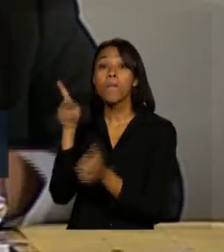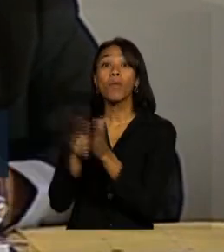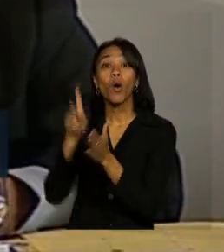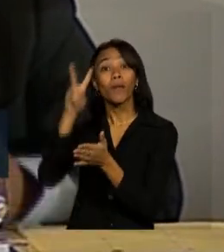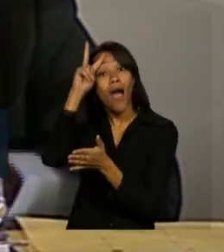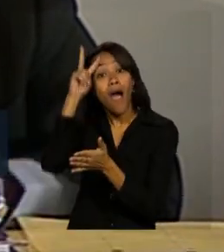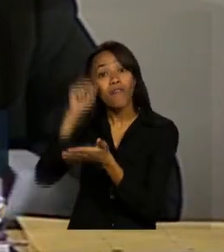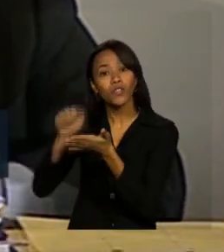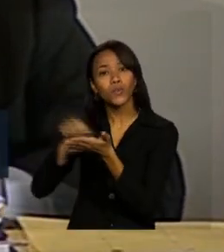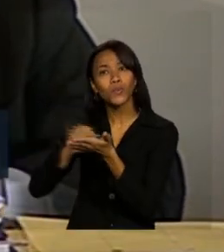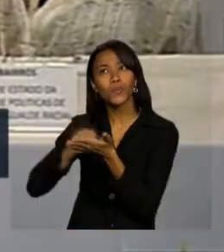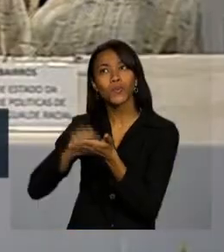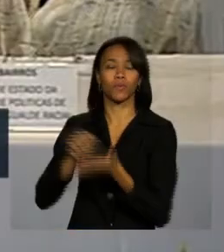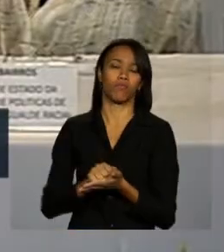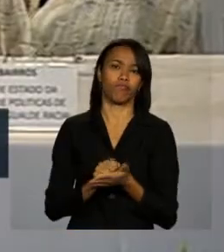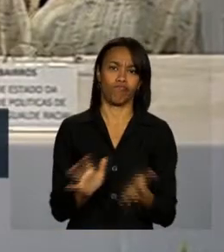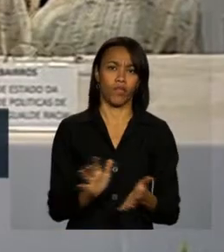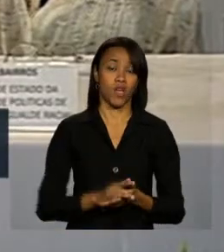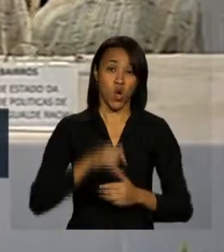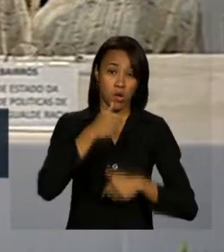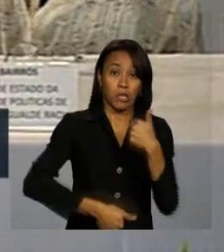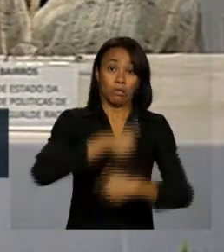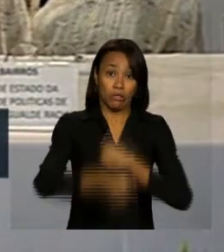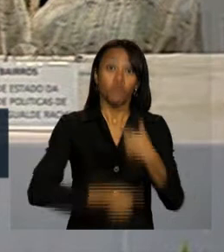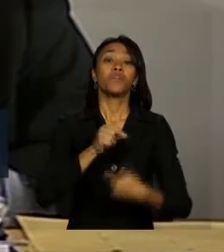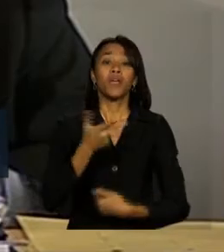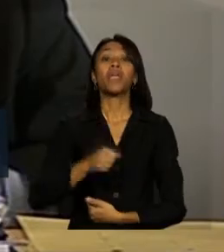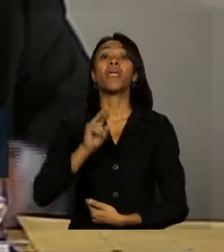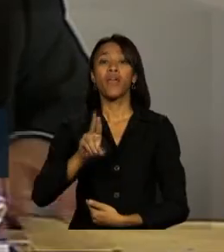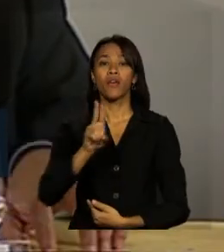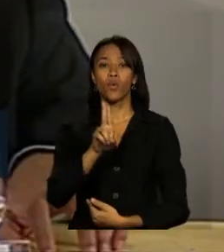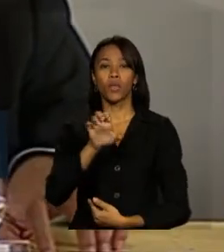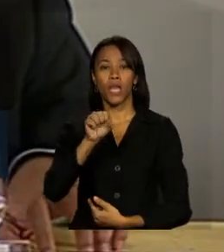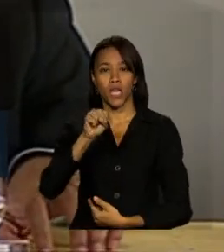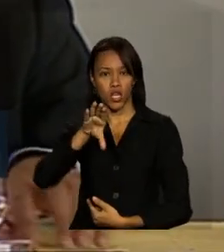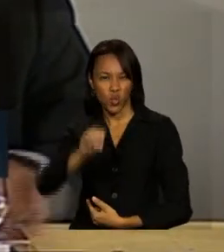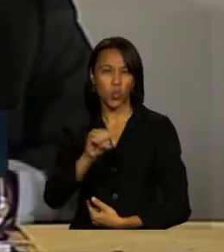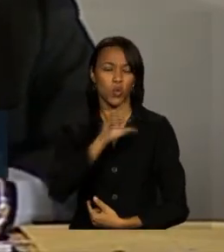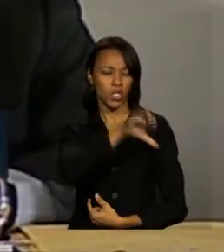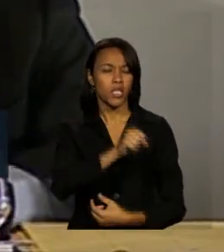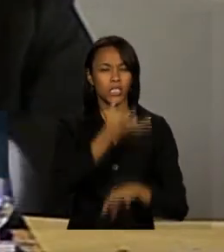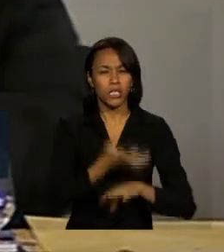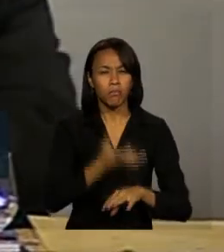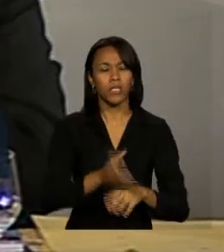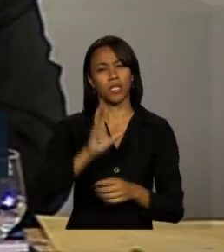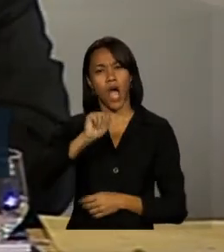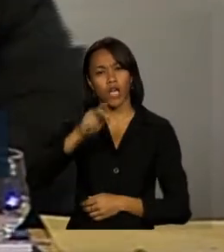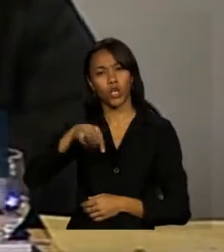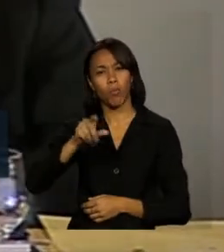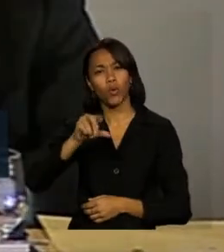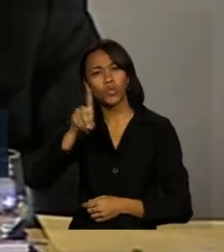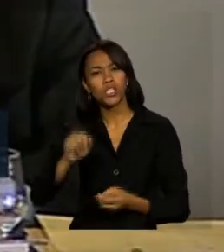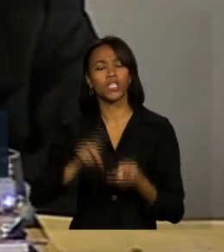da Unesco de buscar, em uma série de disciplinas, né, na antropologia, na cultura, na história